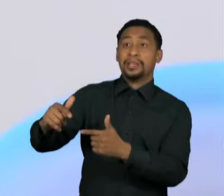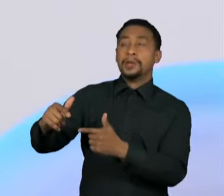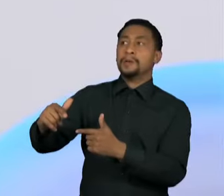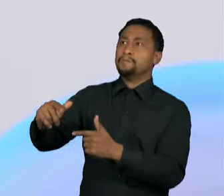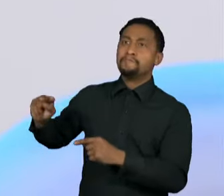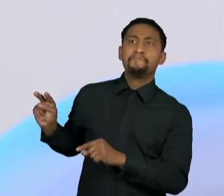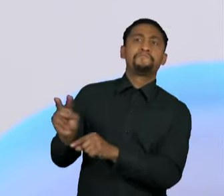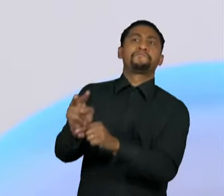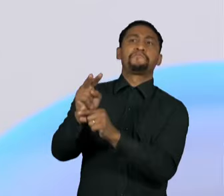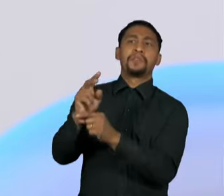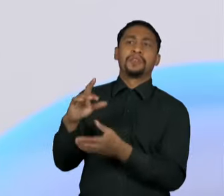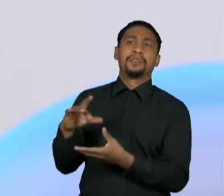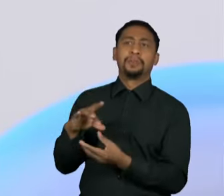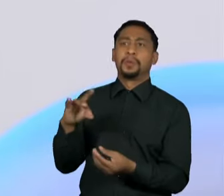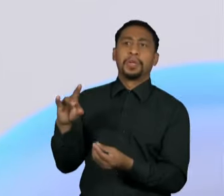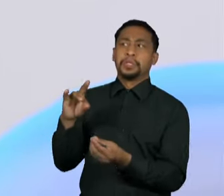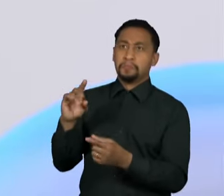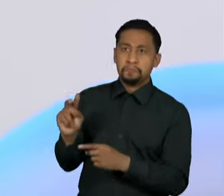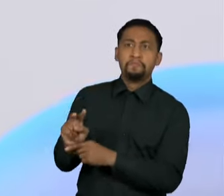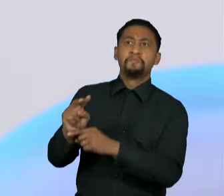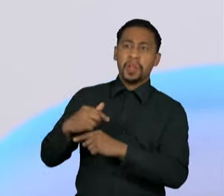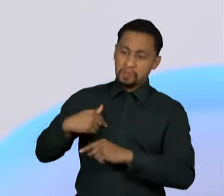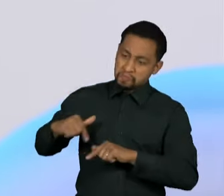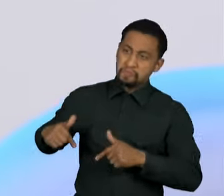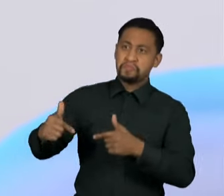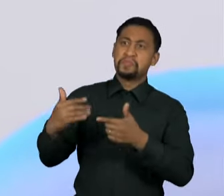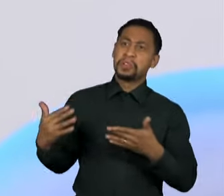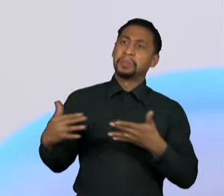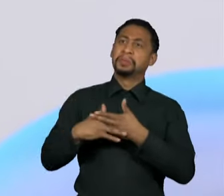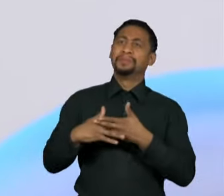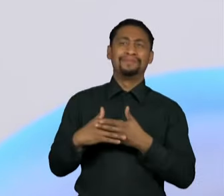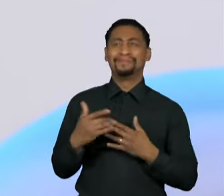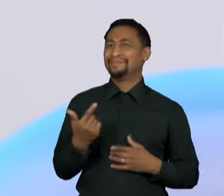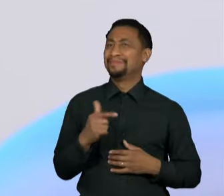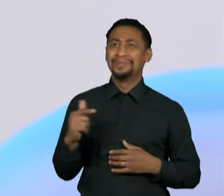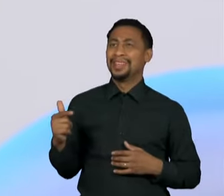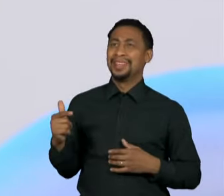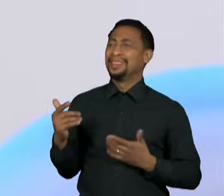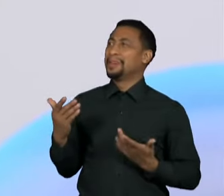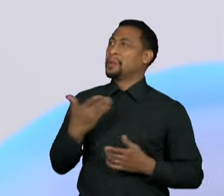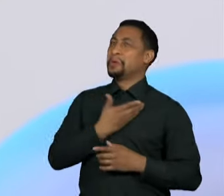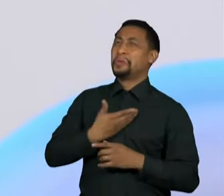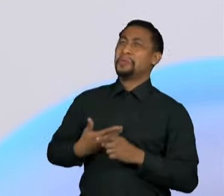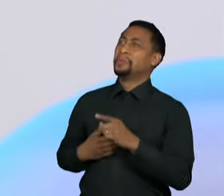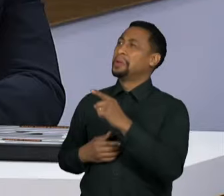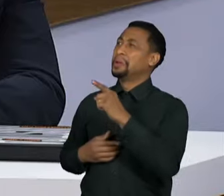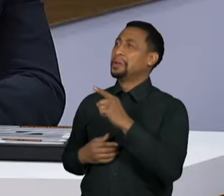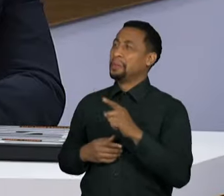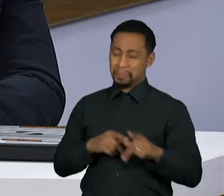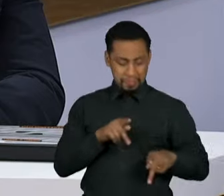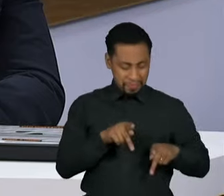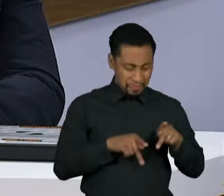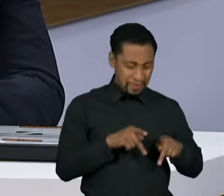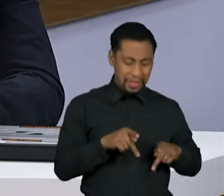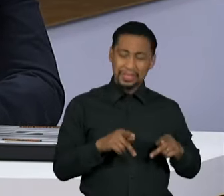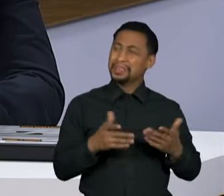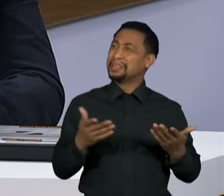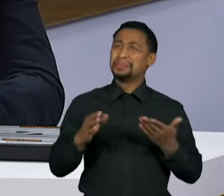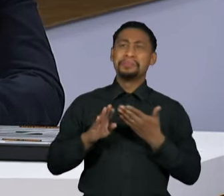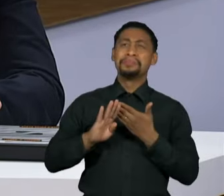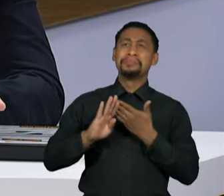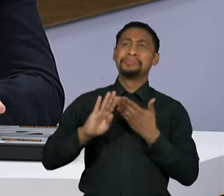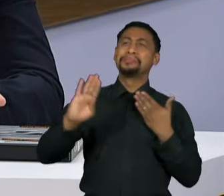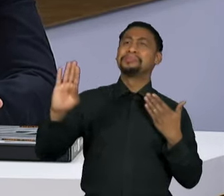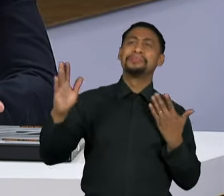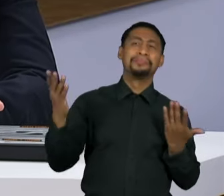forte. Aqui, em geral, o cidadão via a política e o governo como algo muito distante, algo que não fazia parte. O que me traz para a pergunta, que talvez